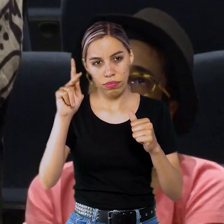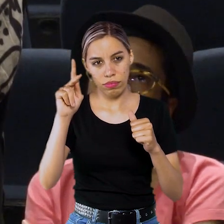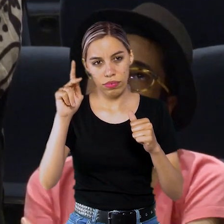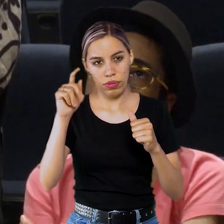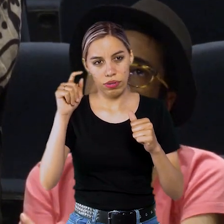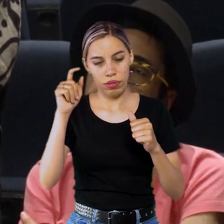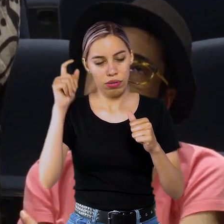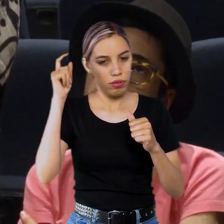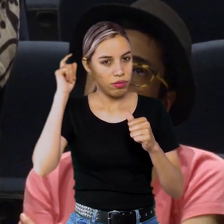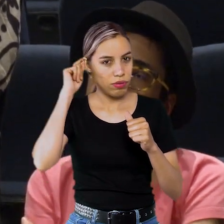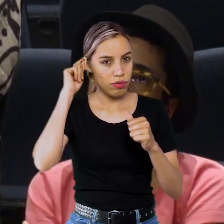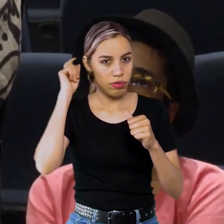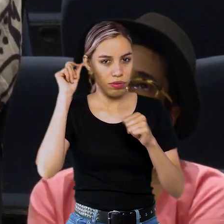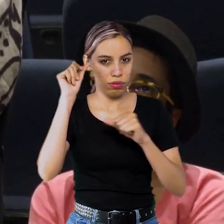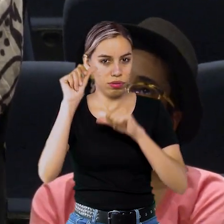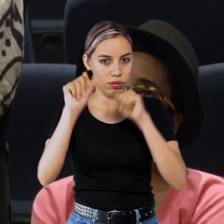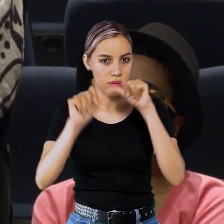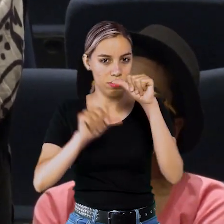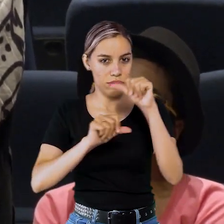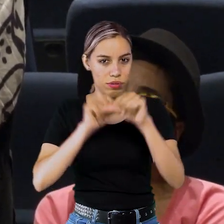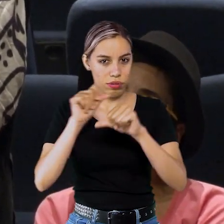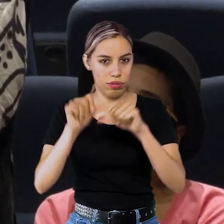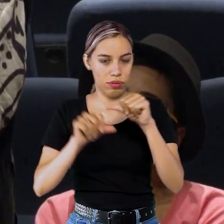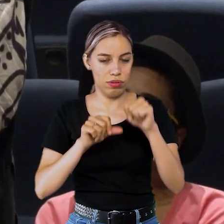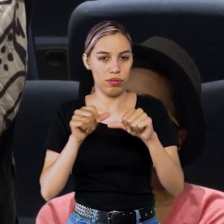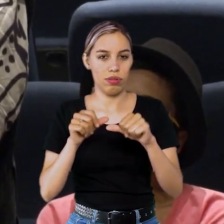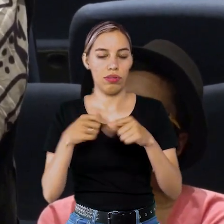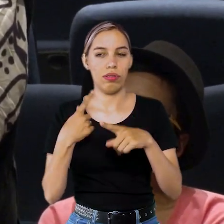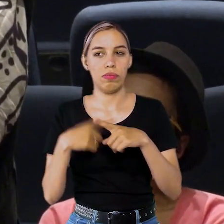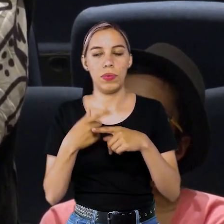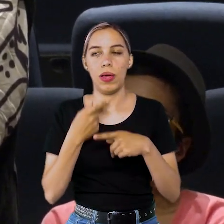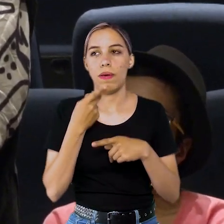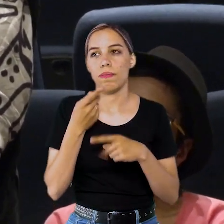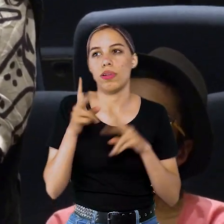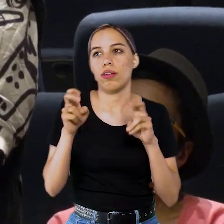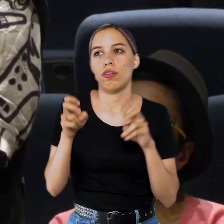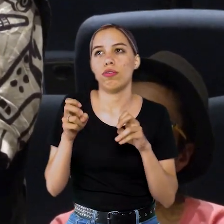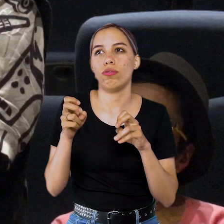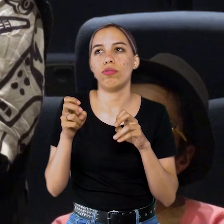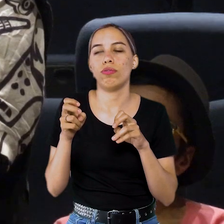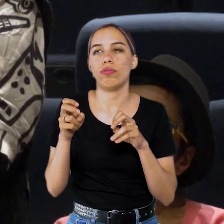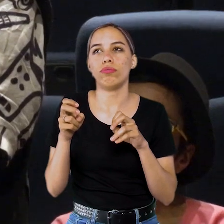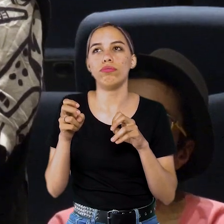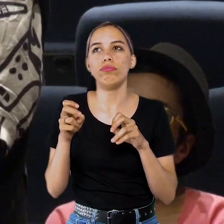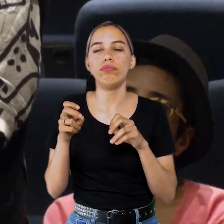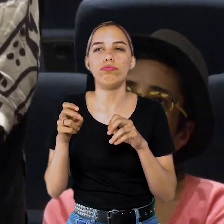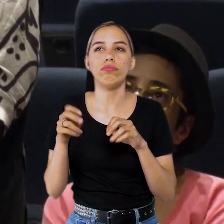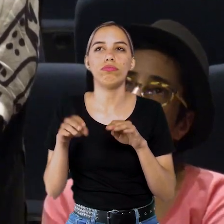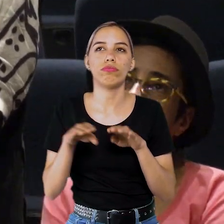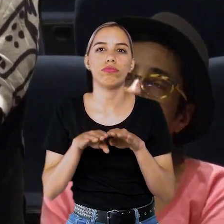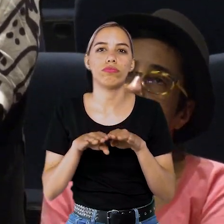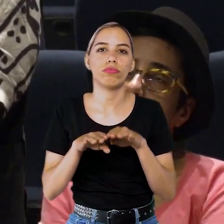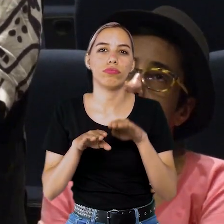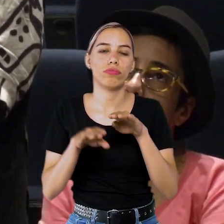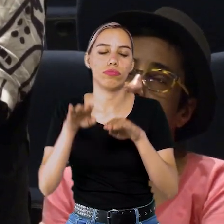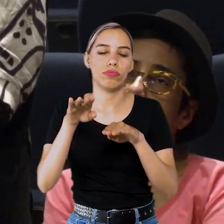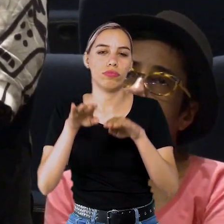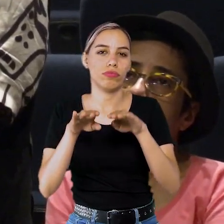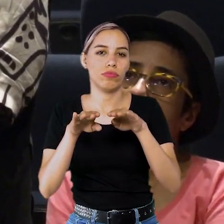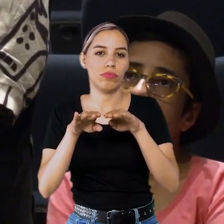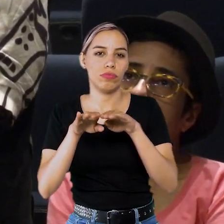consciência? Porque fala do equilíbrio climático, fala do